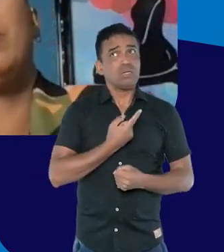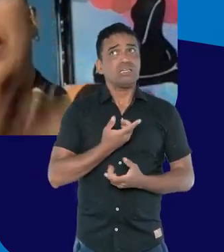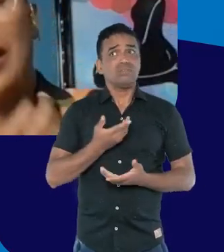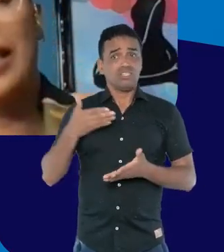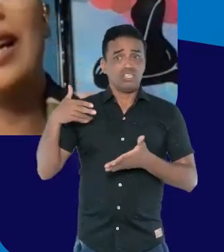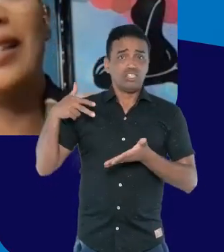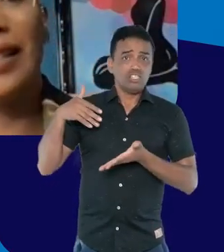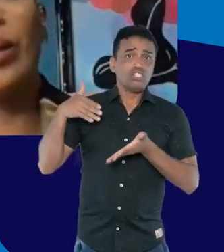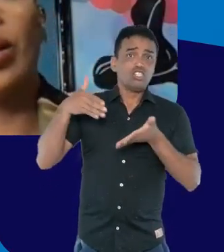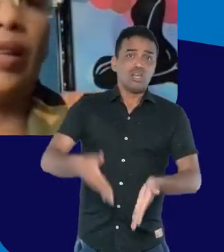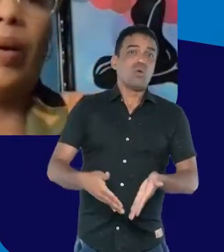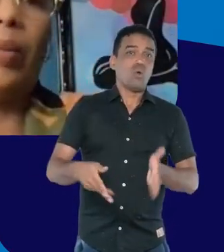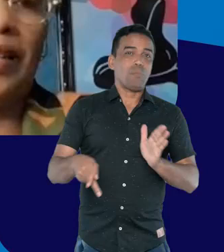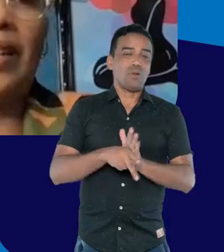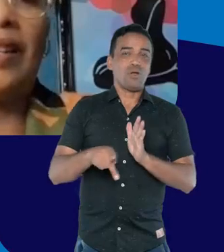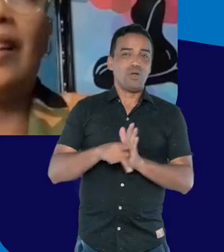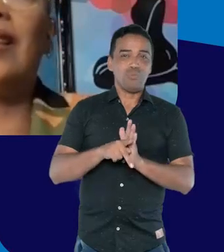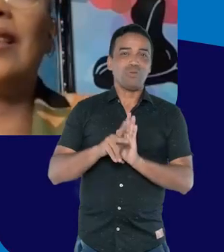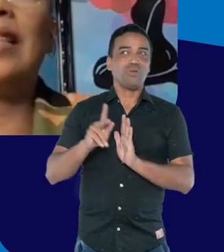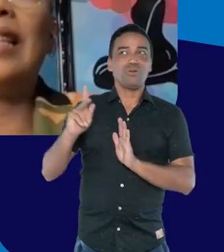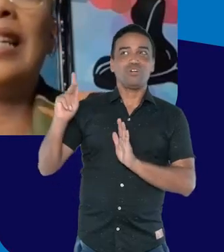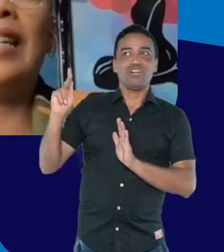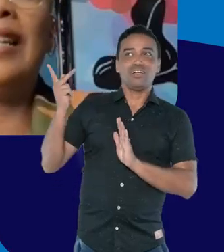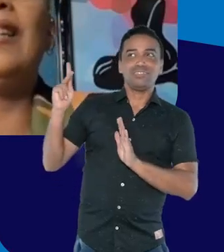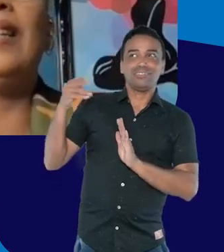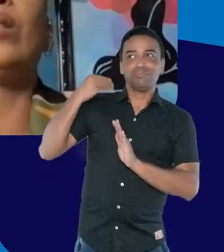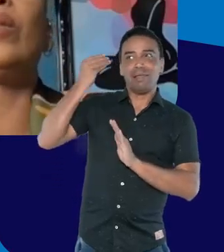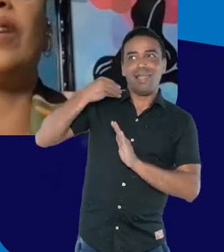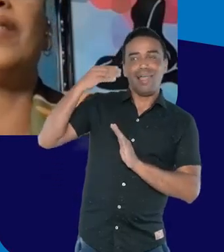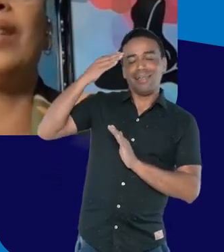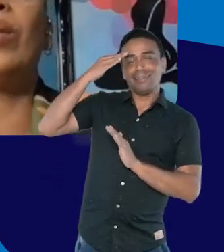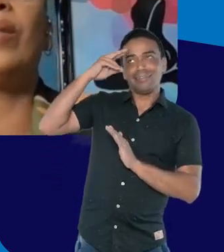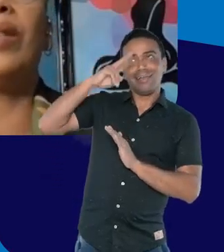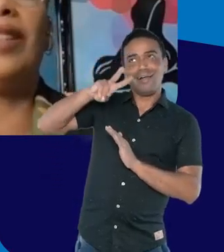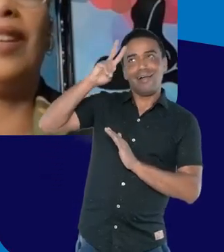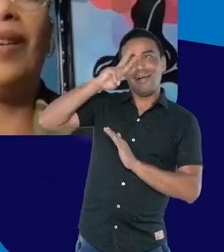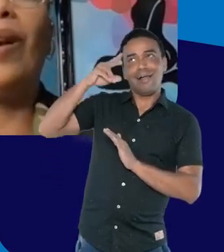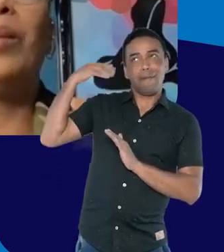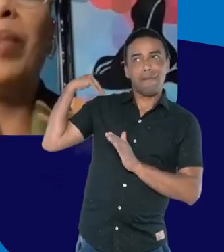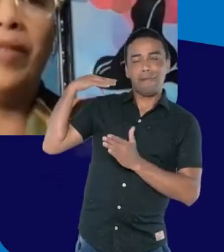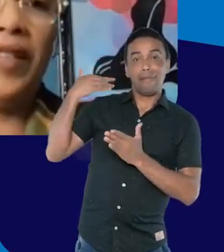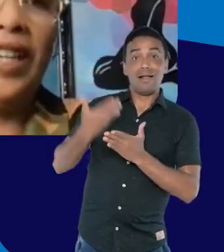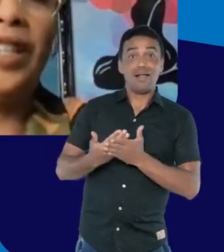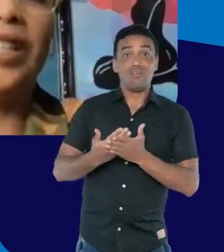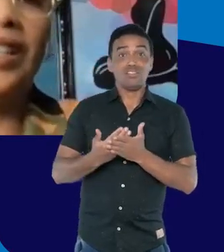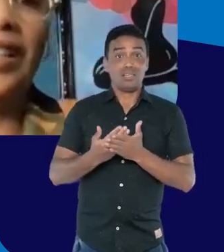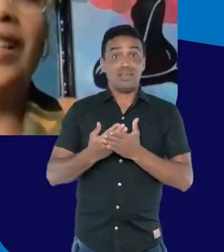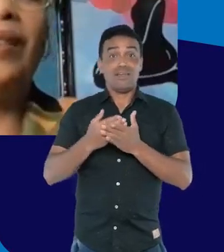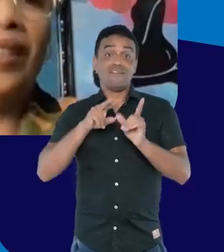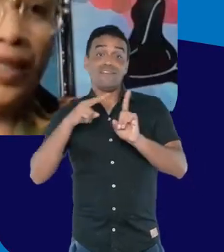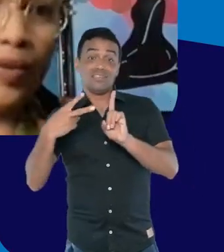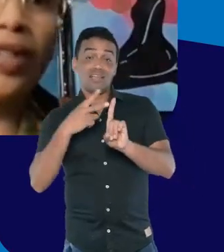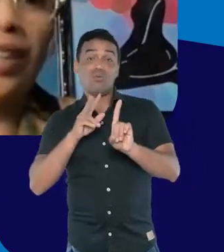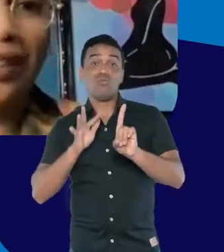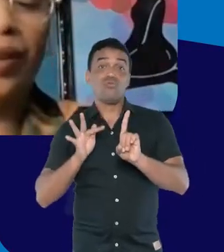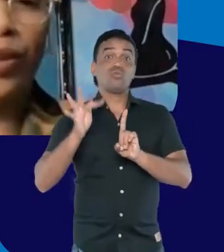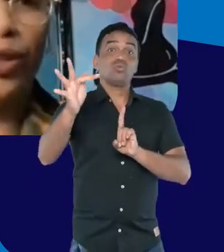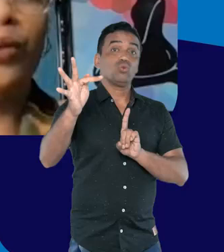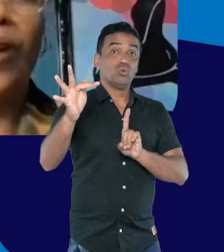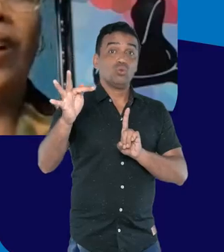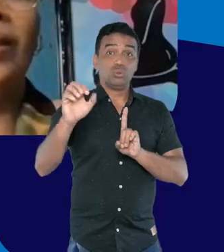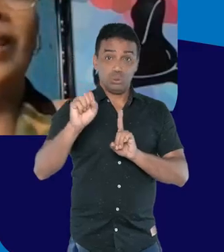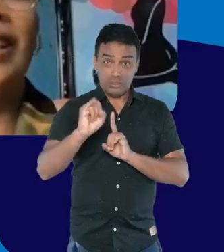chegou aqui a partir dessa história e não apesar dela, e que isso vai fazer com que você olhe para frente e vê se você